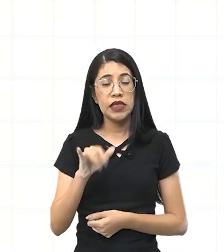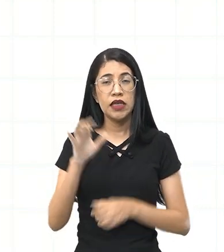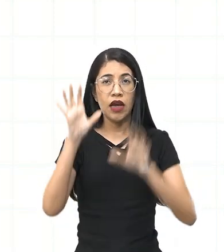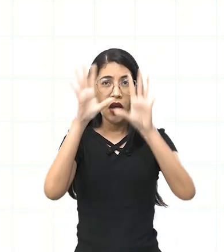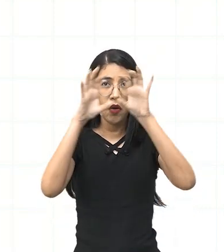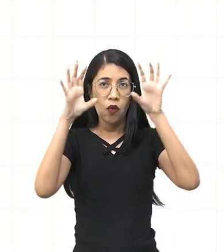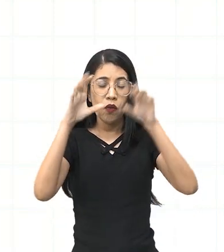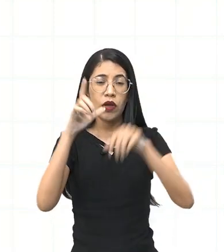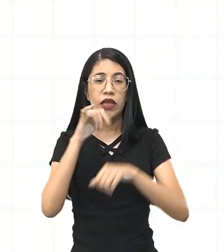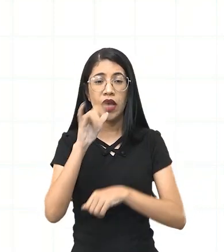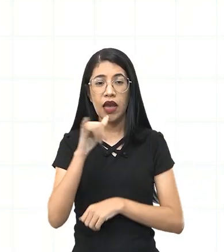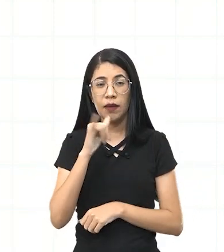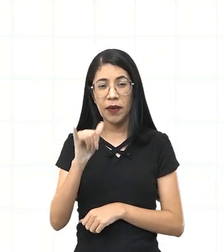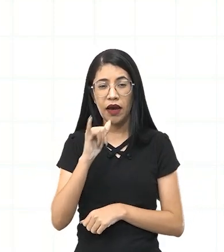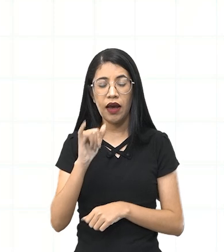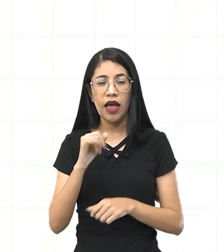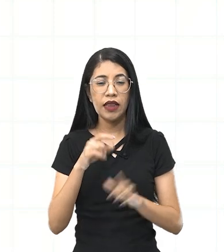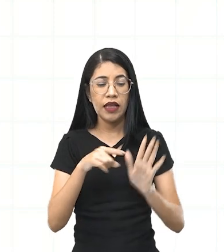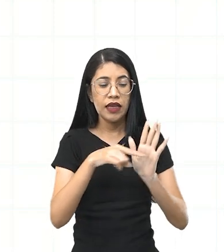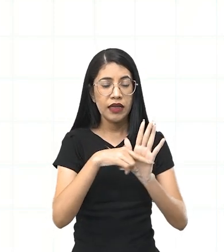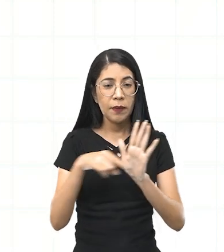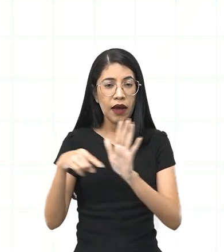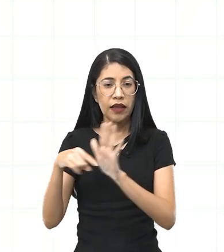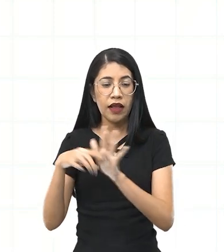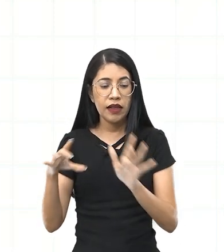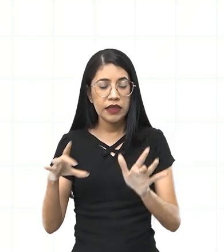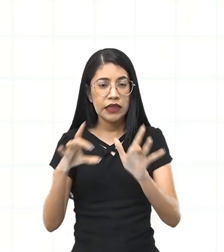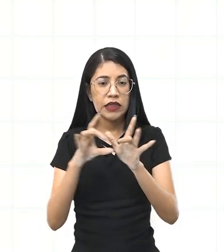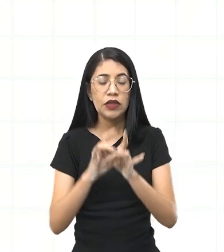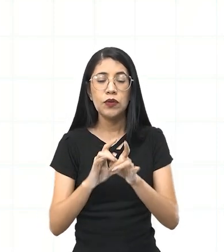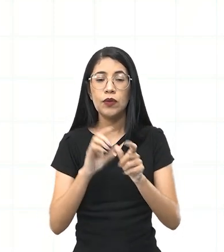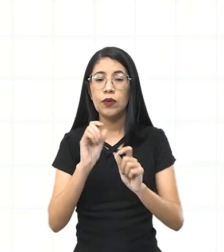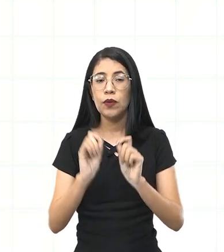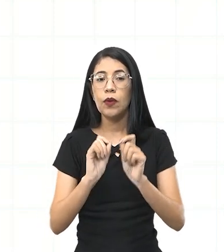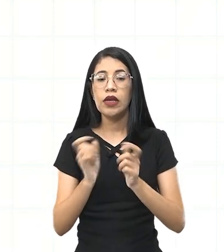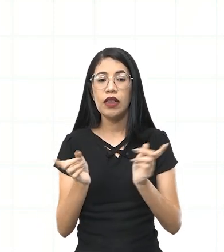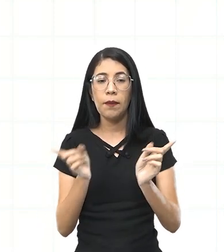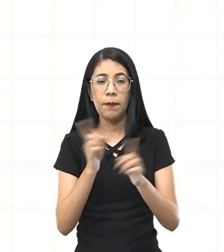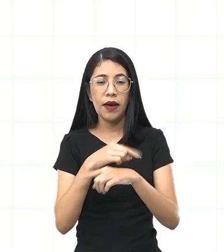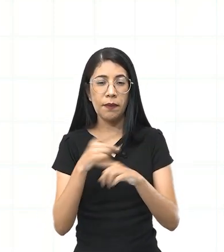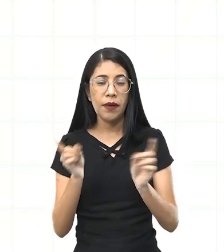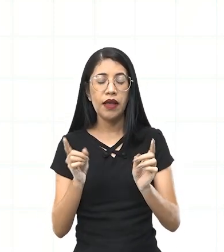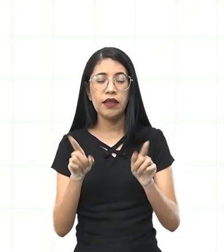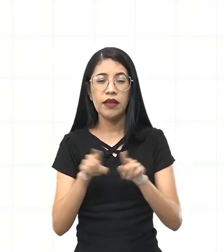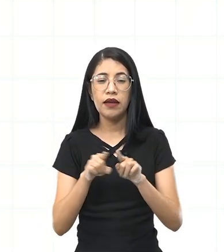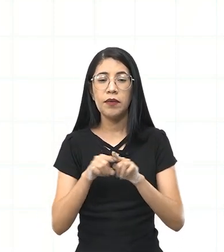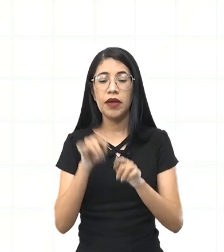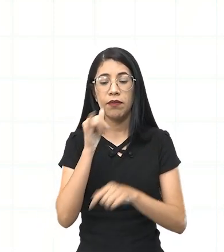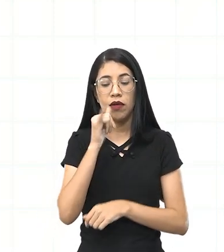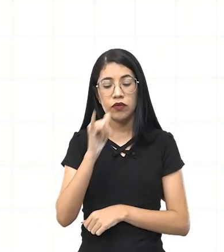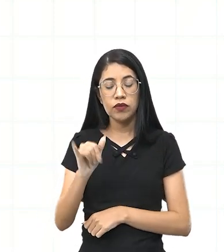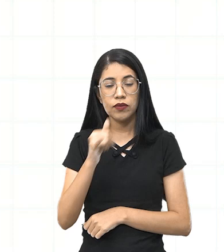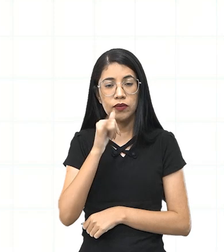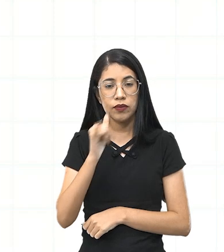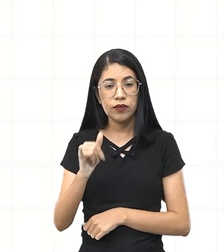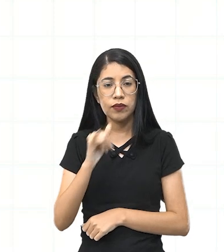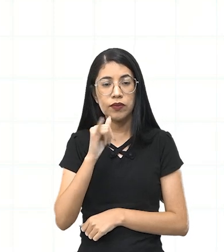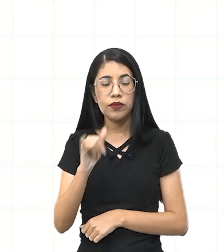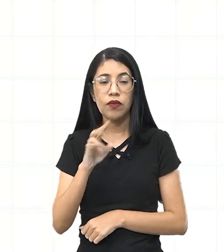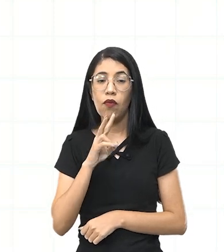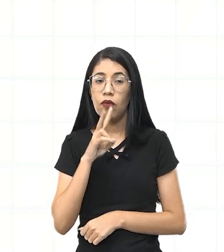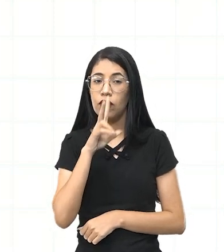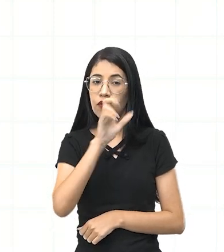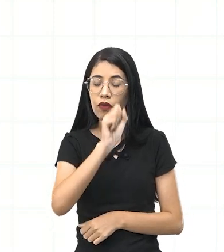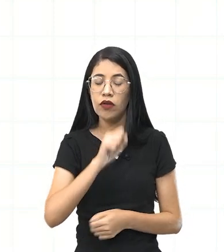elétricas negativas encontra outra com muitas partículas positivas, elas trocam essas partículas formando uma corrente elétrica poderosa.